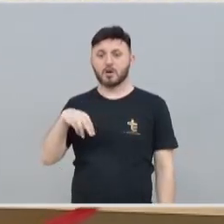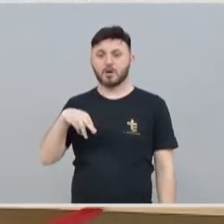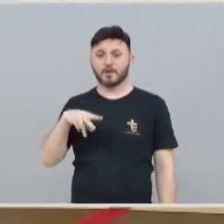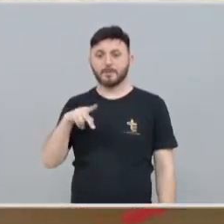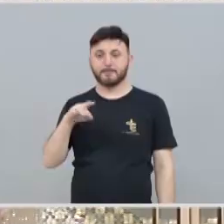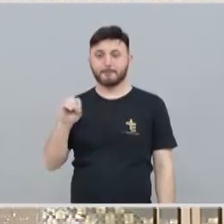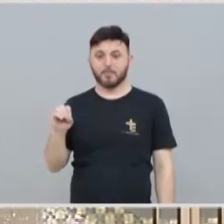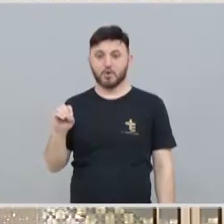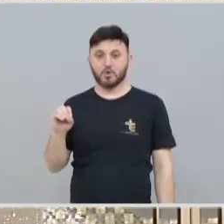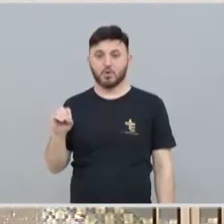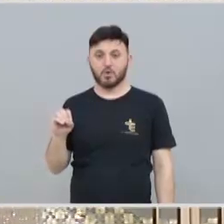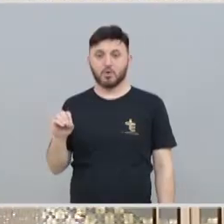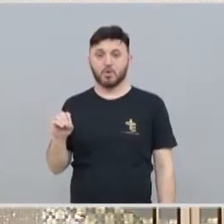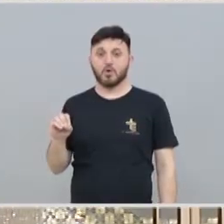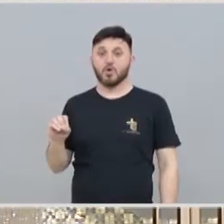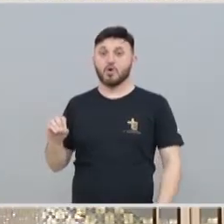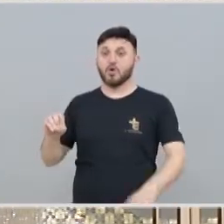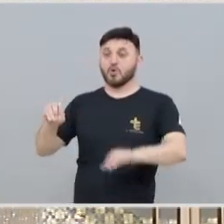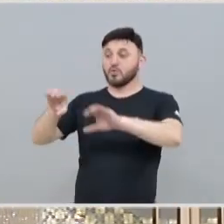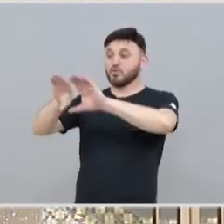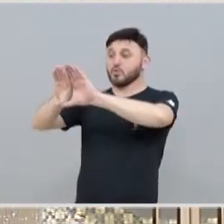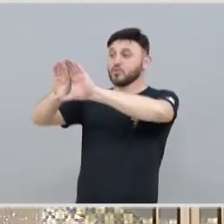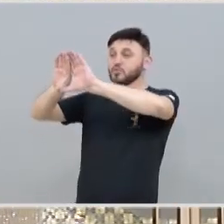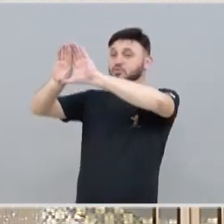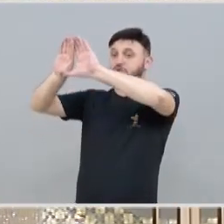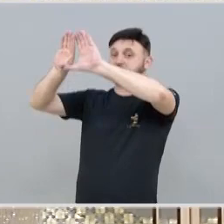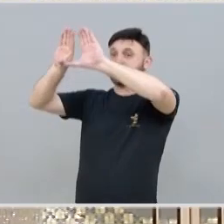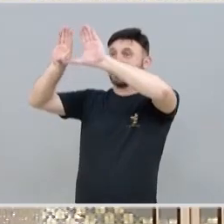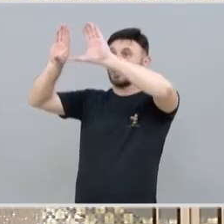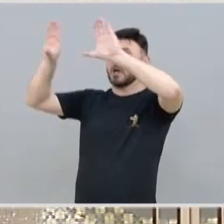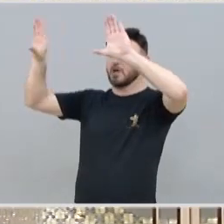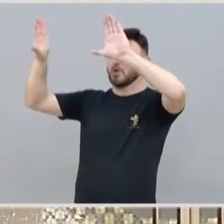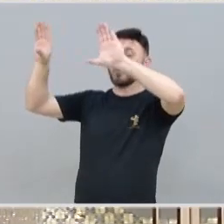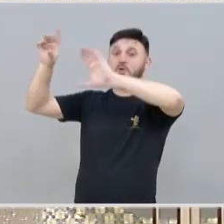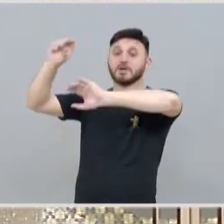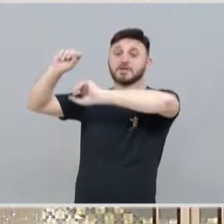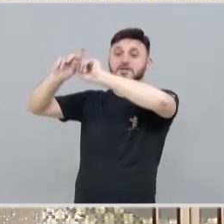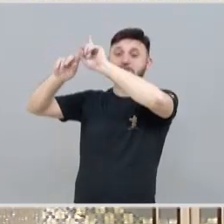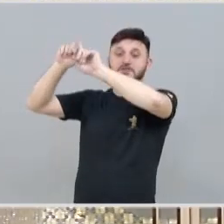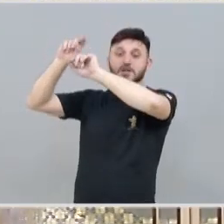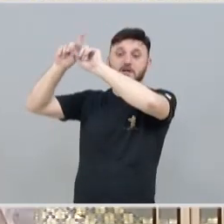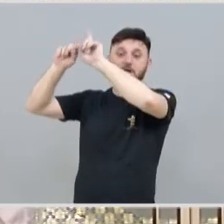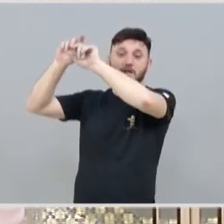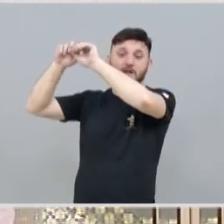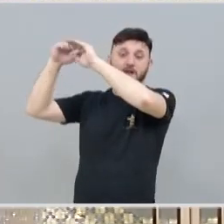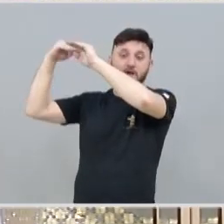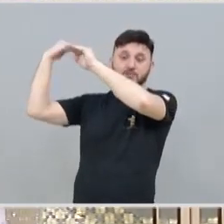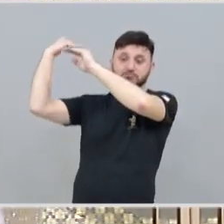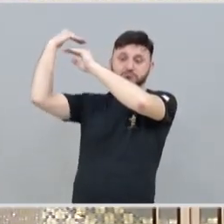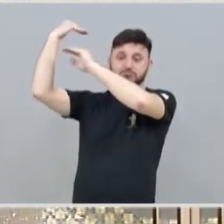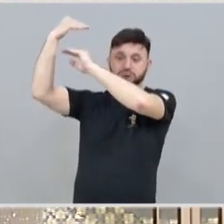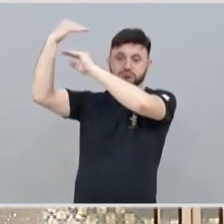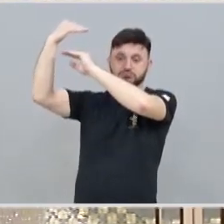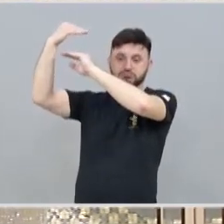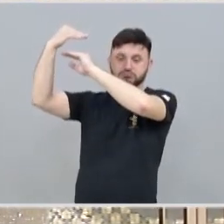que o céu ficaria na bomba acima das estrelas filho não